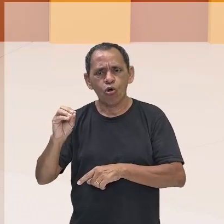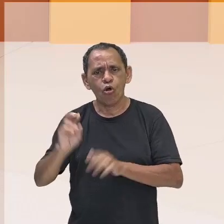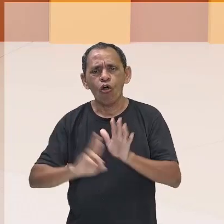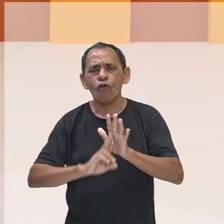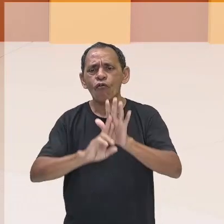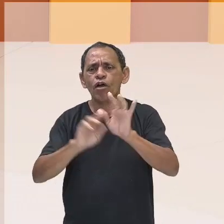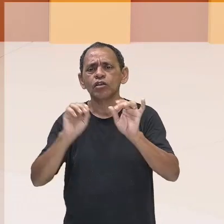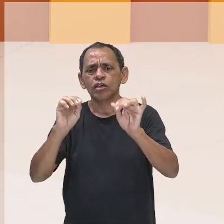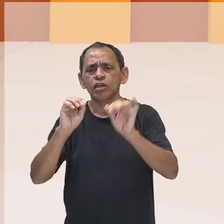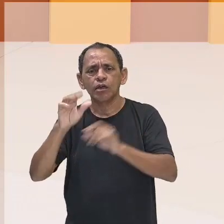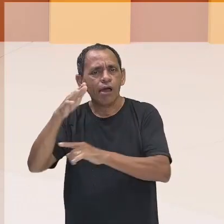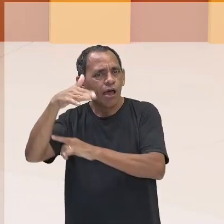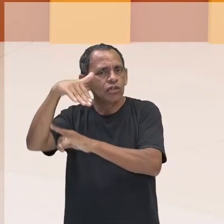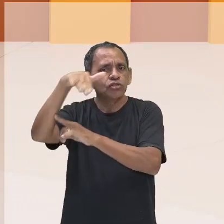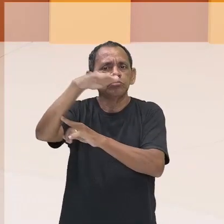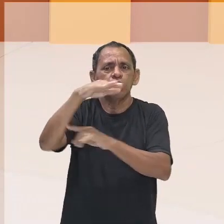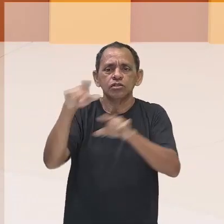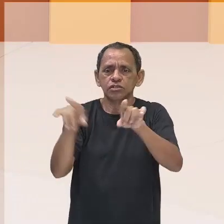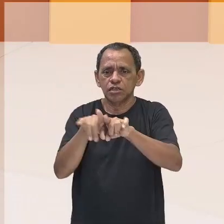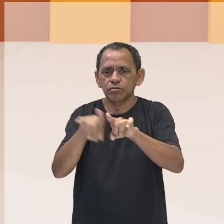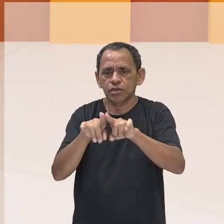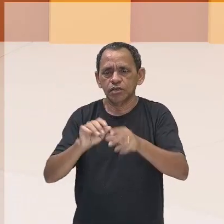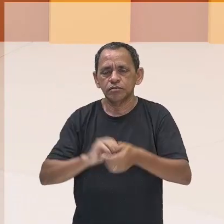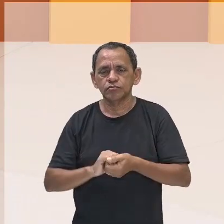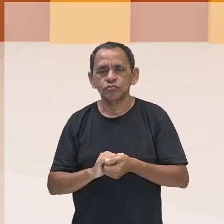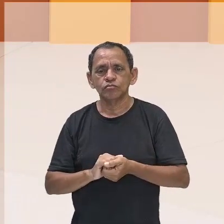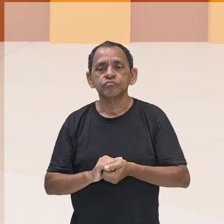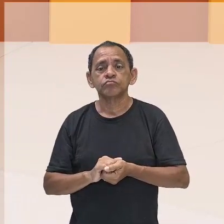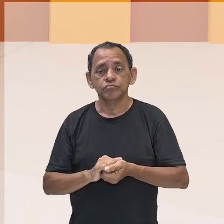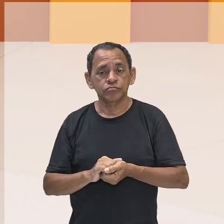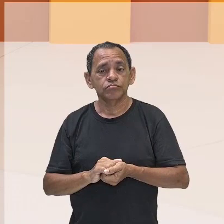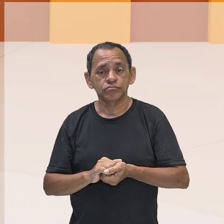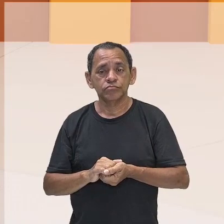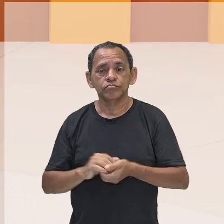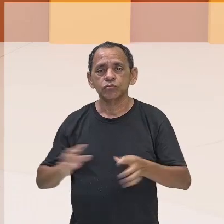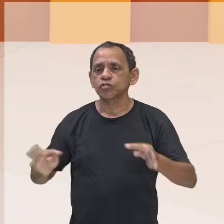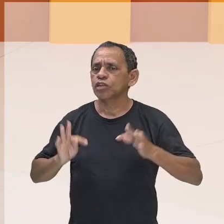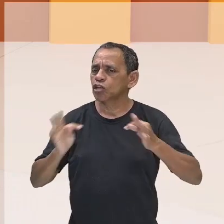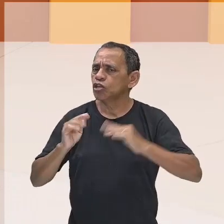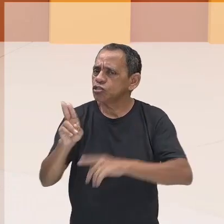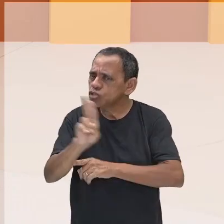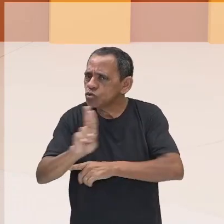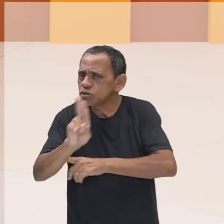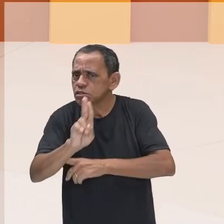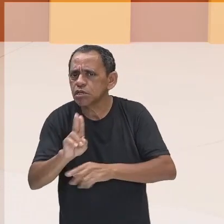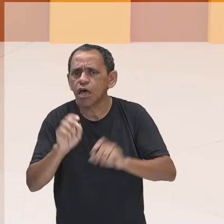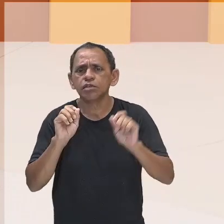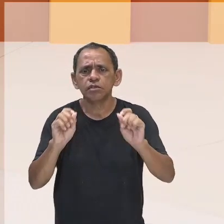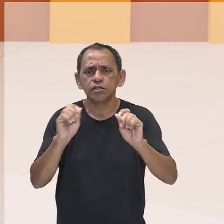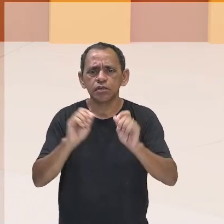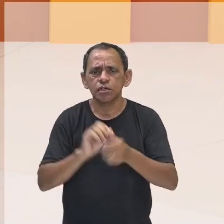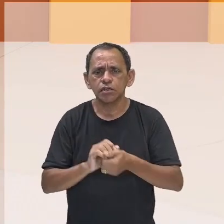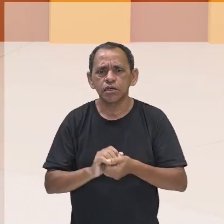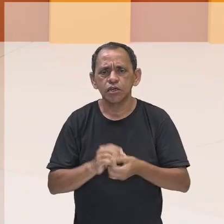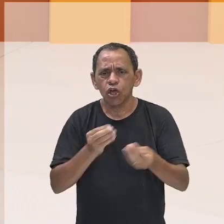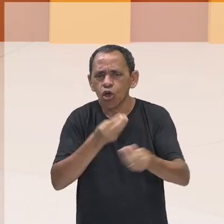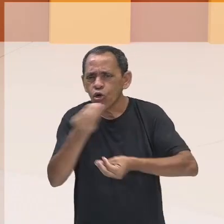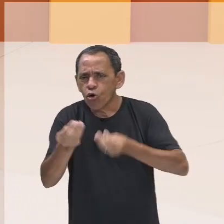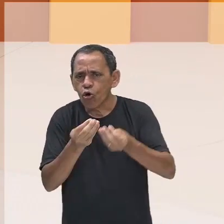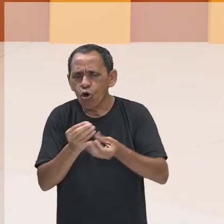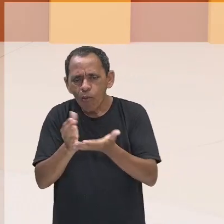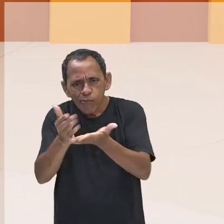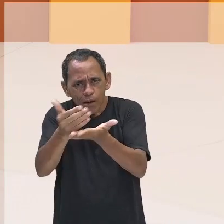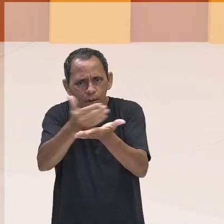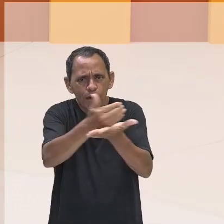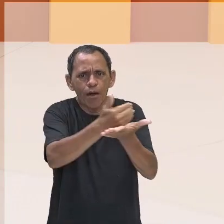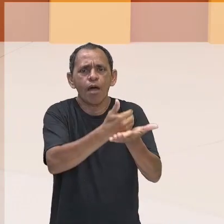Então, geotecnologias são tecnologias aí utilizadas, né, para tratamento de informações